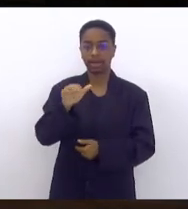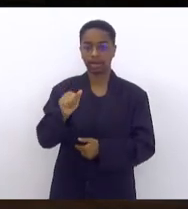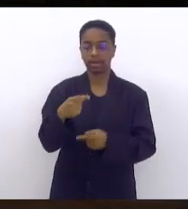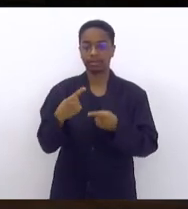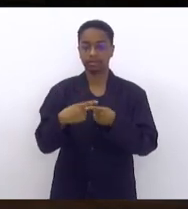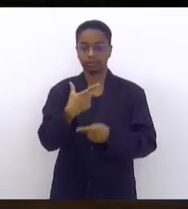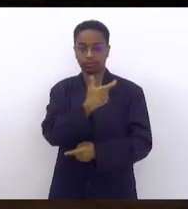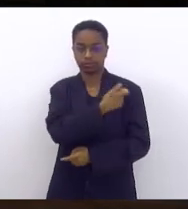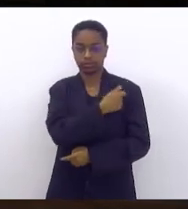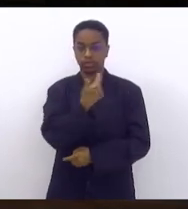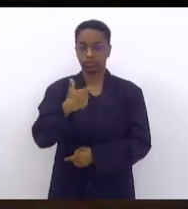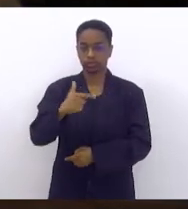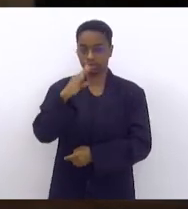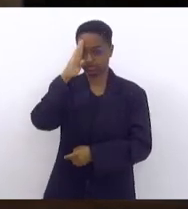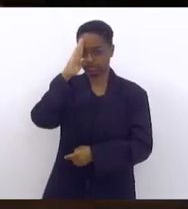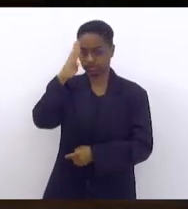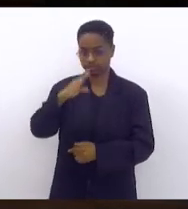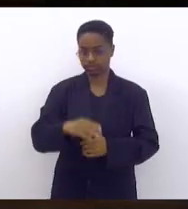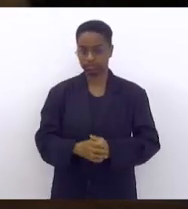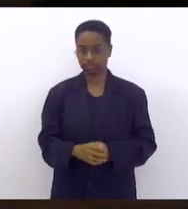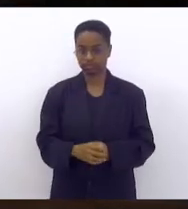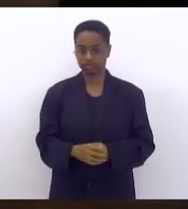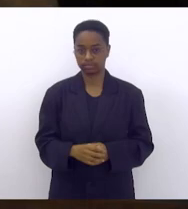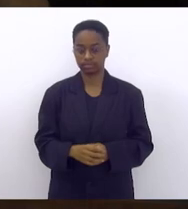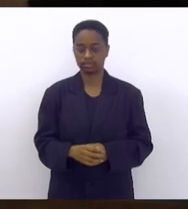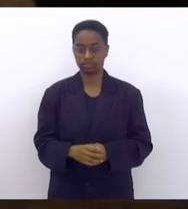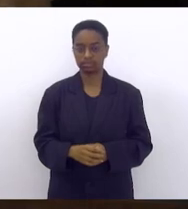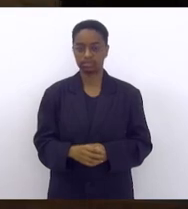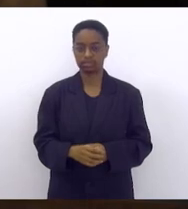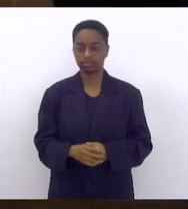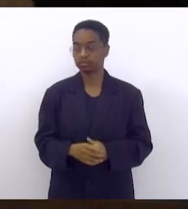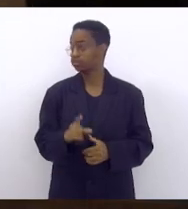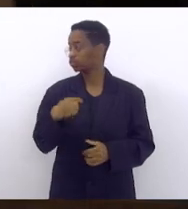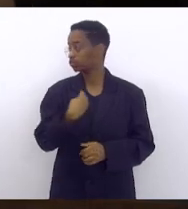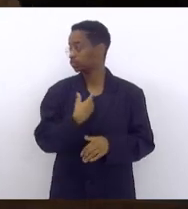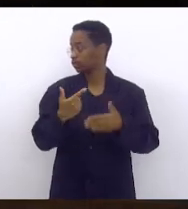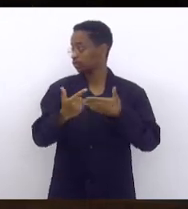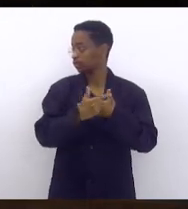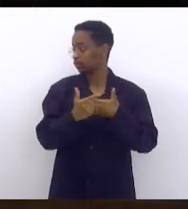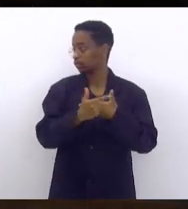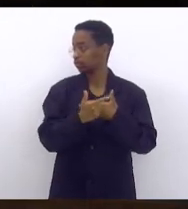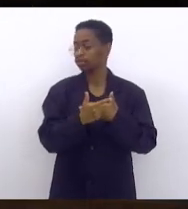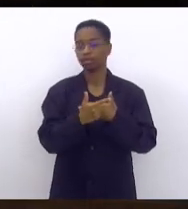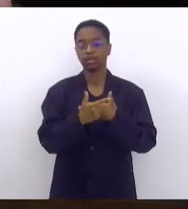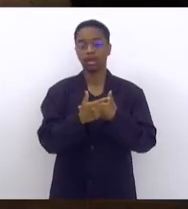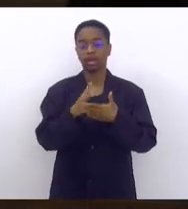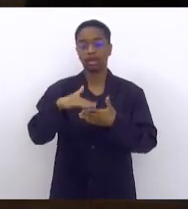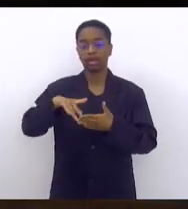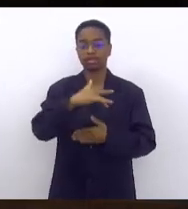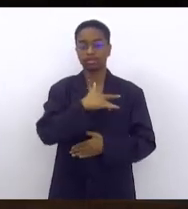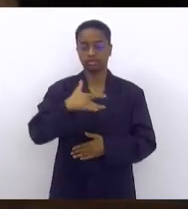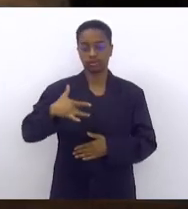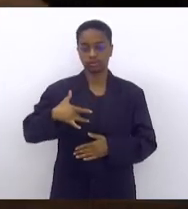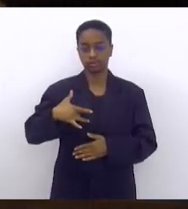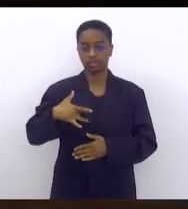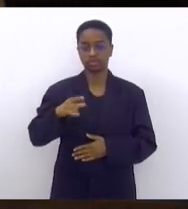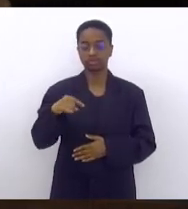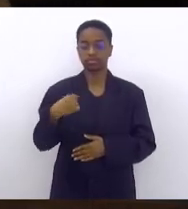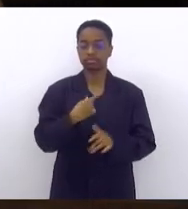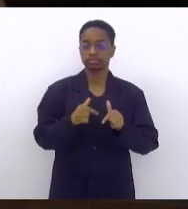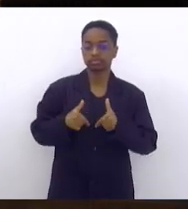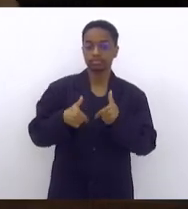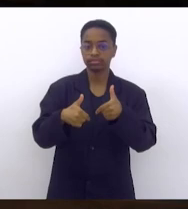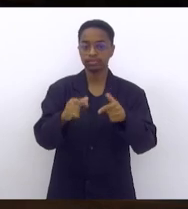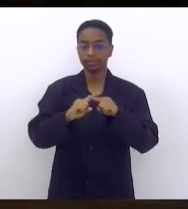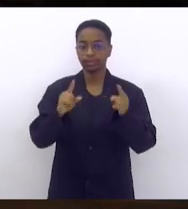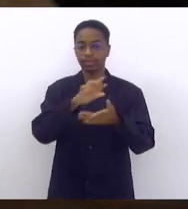não é verdade? Na vacinação para a Covid, a nossa função não era, apesar de ser da saúde e estar na ponta, diversos